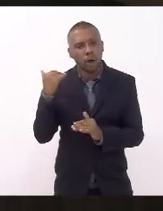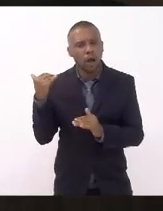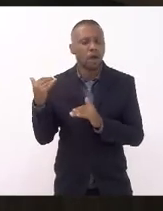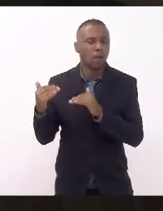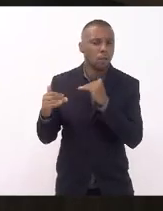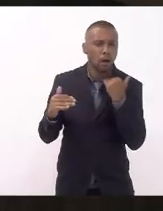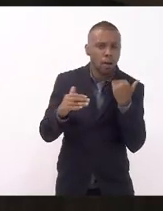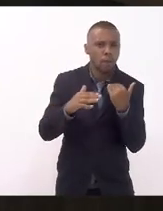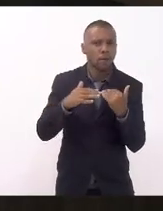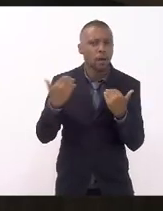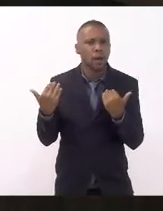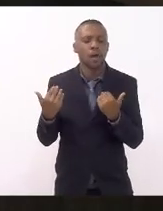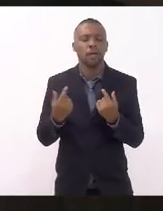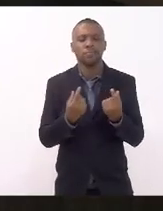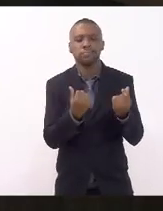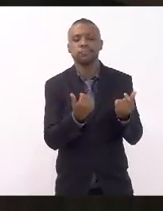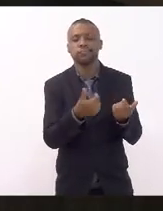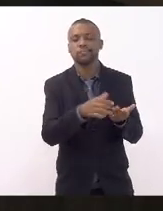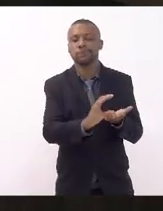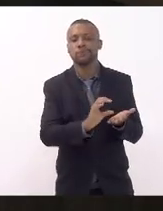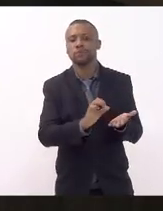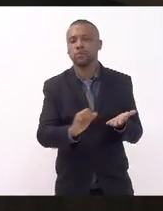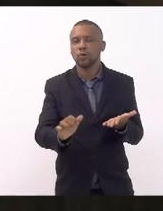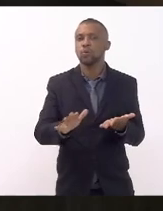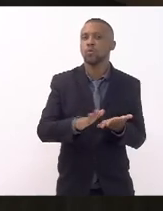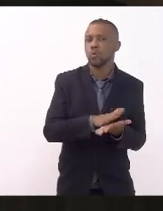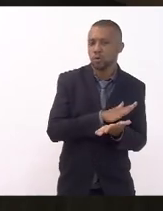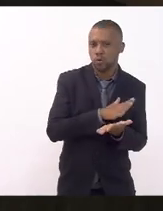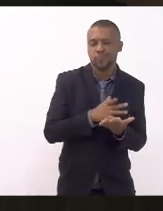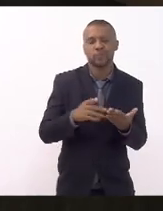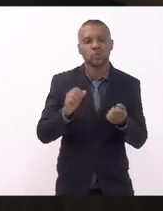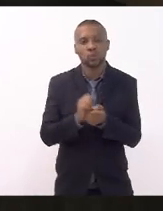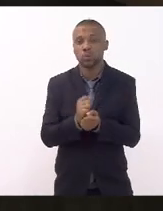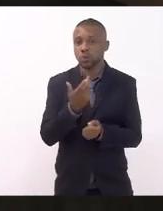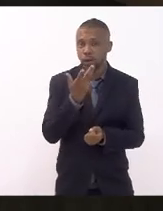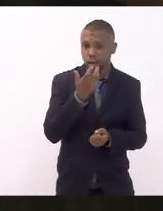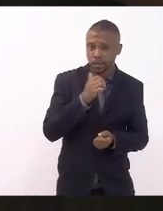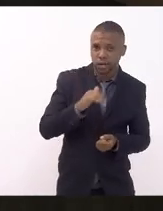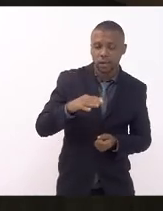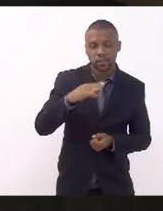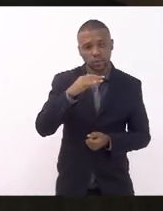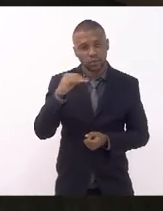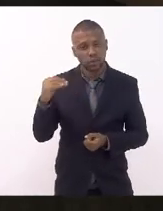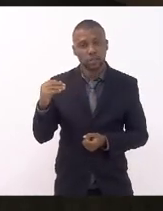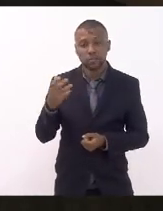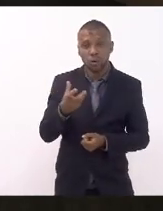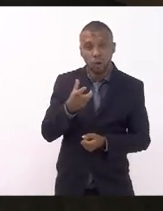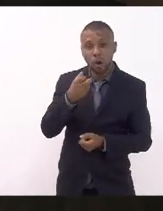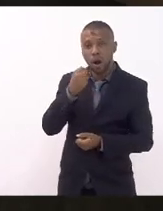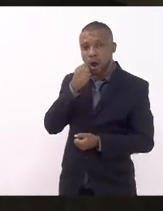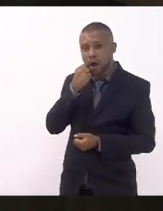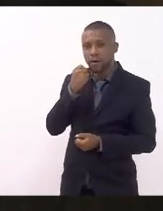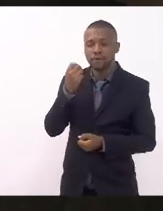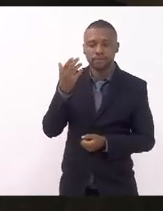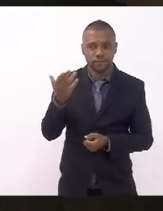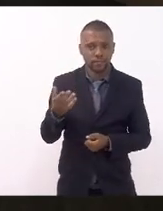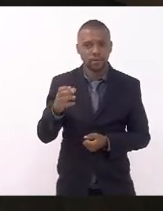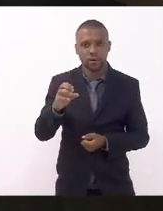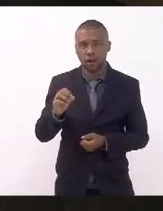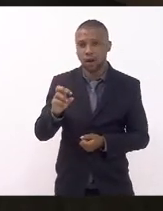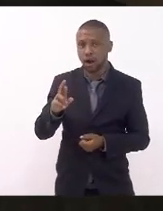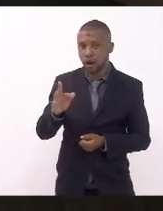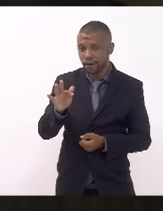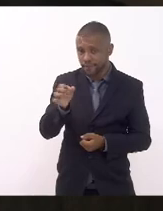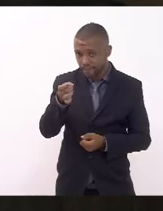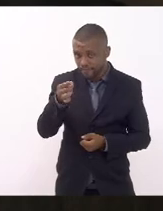que perderam renda? O que fazer com as crianças e com os adolescentes órfãos da Covid em relação ao seu futuro?